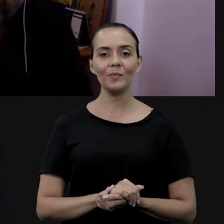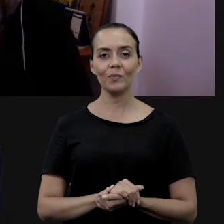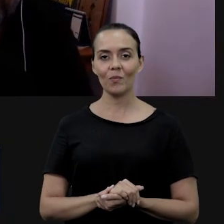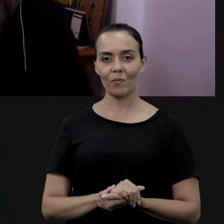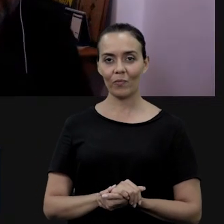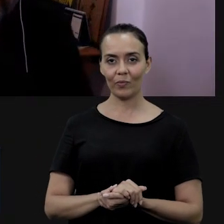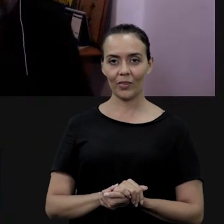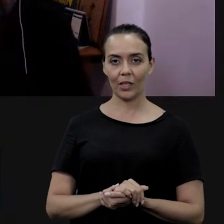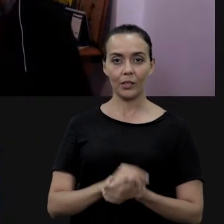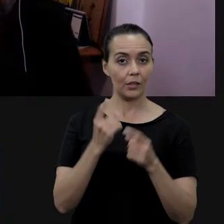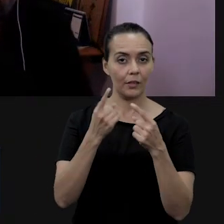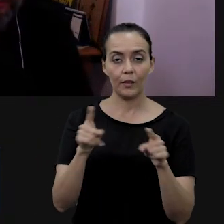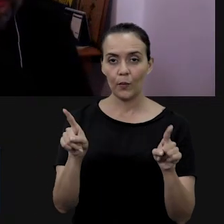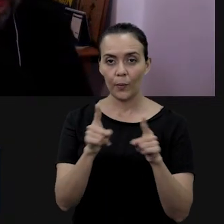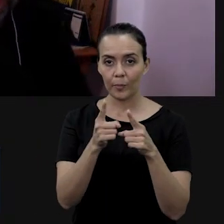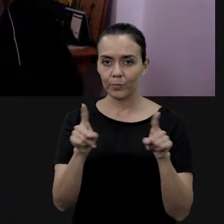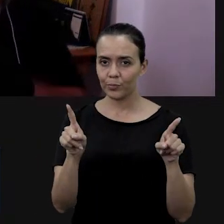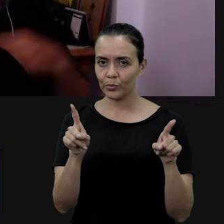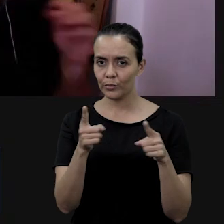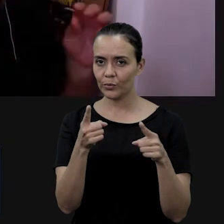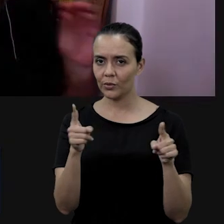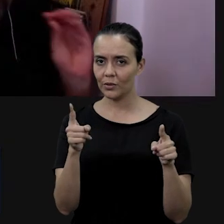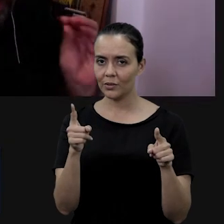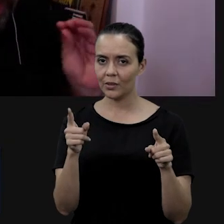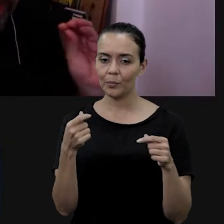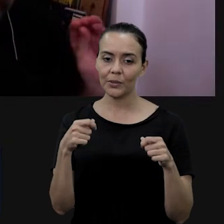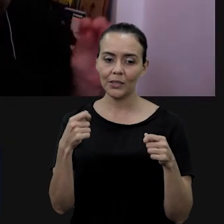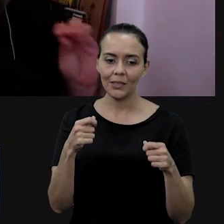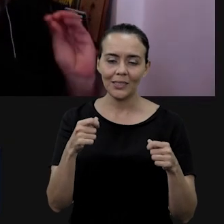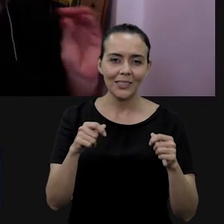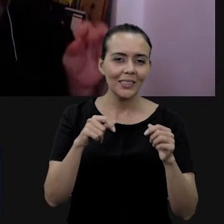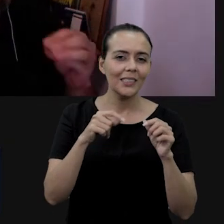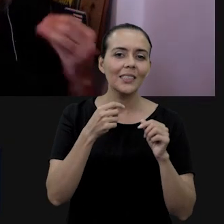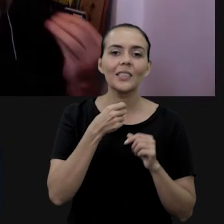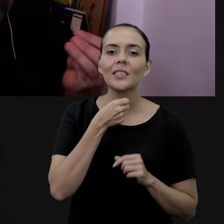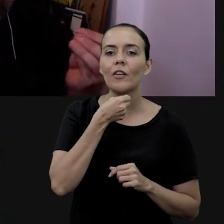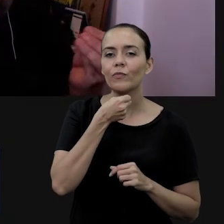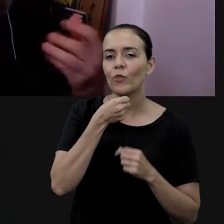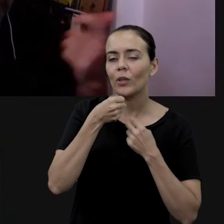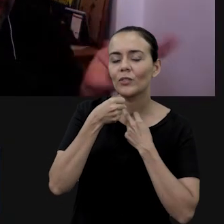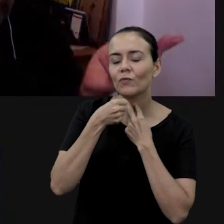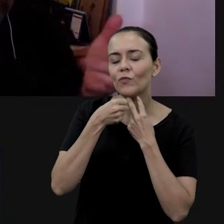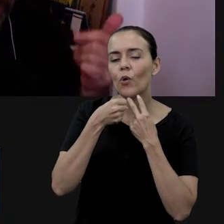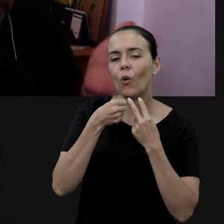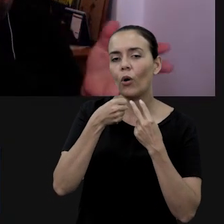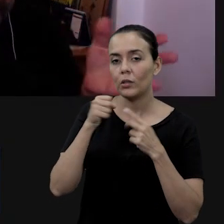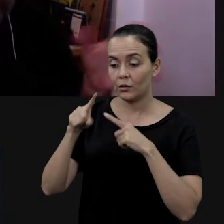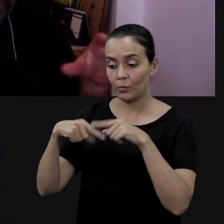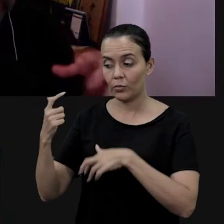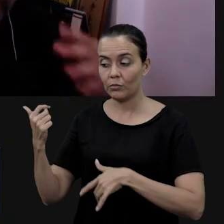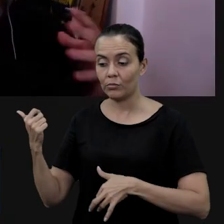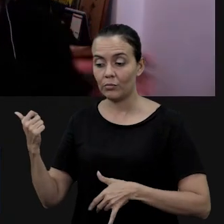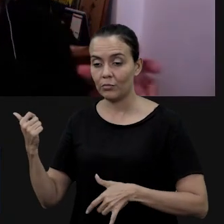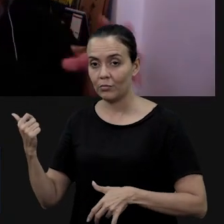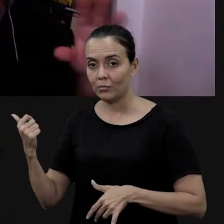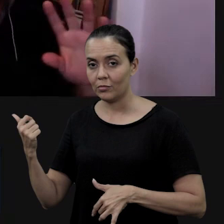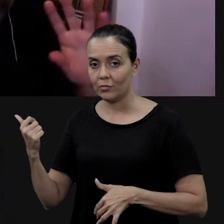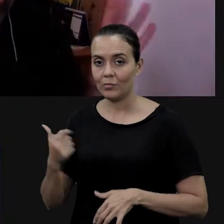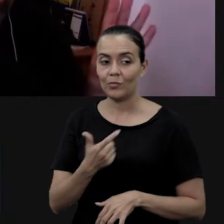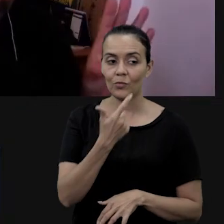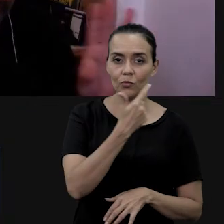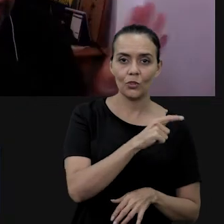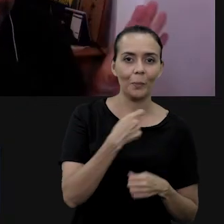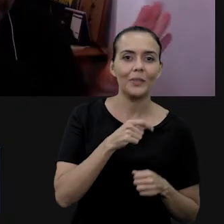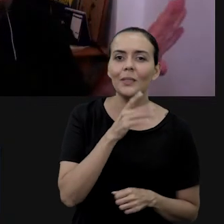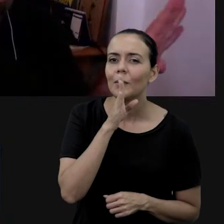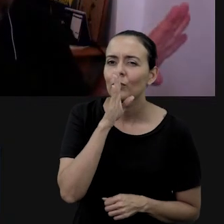né? E a música tem essa coisa da pureza. Você vai gravar uma voz, um violão, um instrumento. Então,